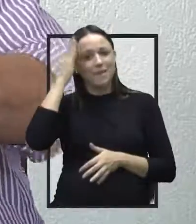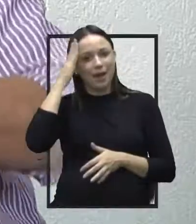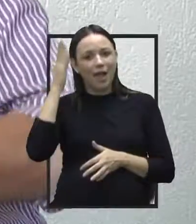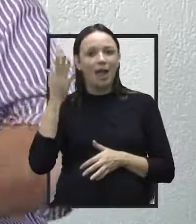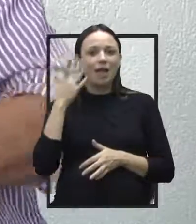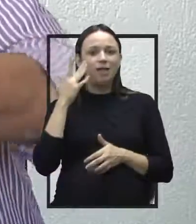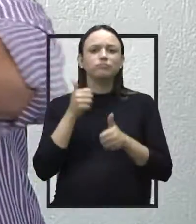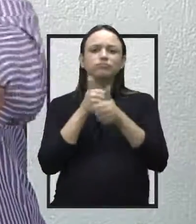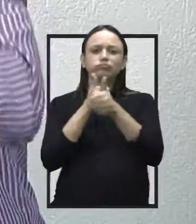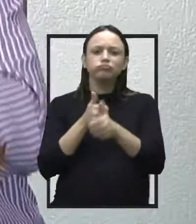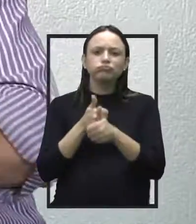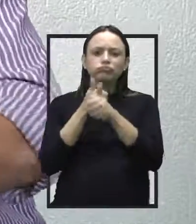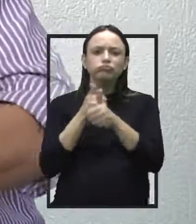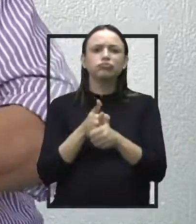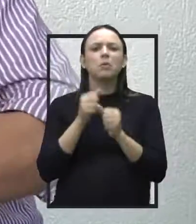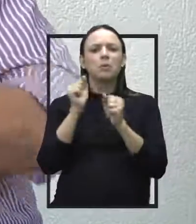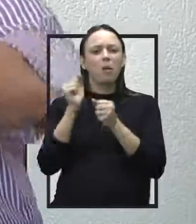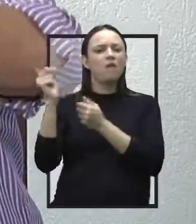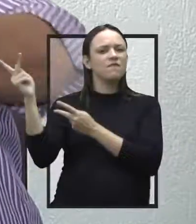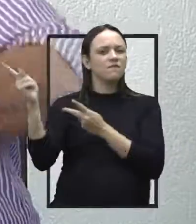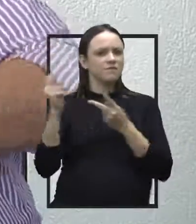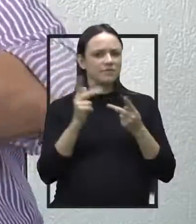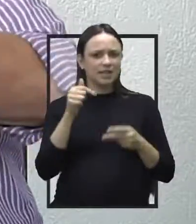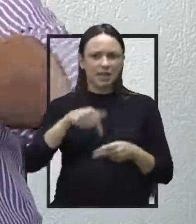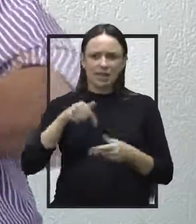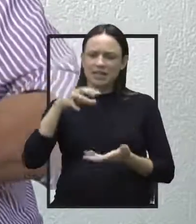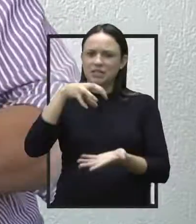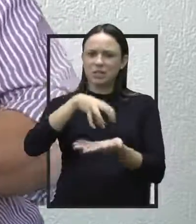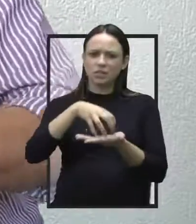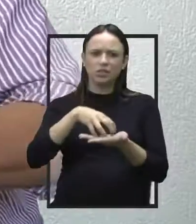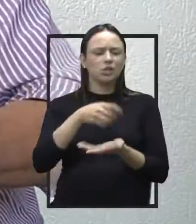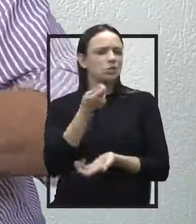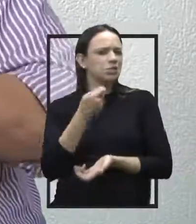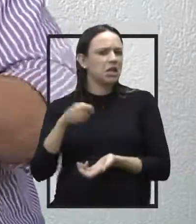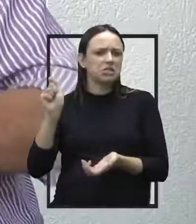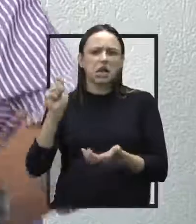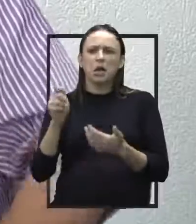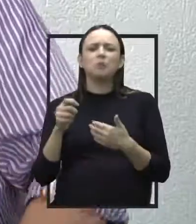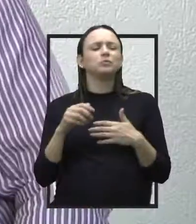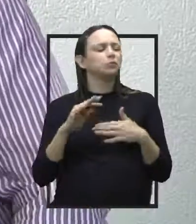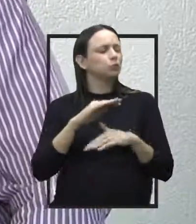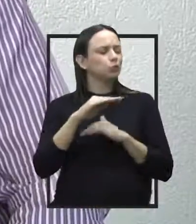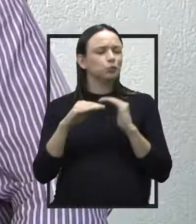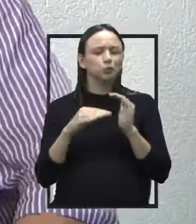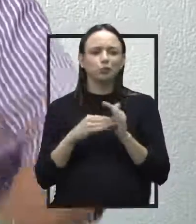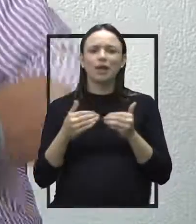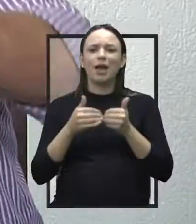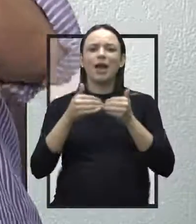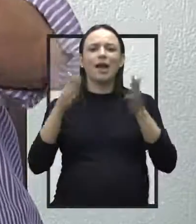nos acompanhando, vindo nos visitar, entidades, associações, enfim, nós estamos aqui de